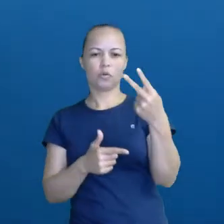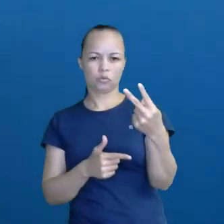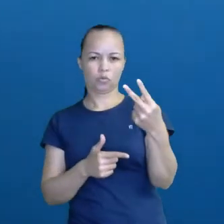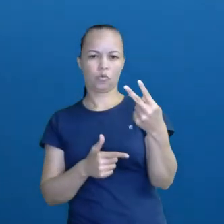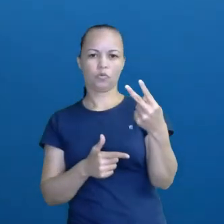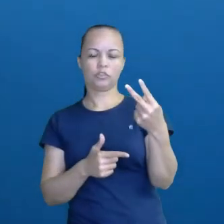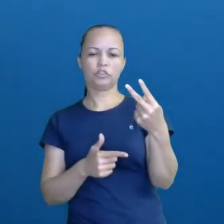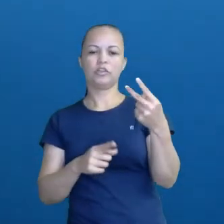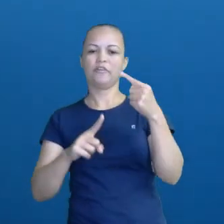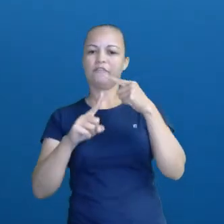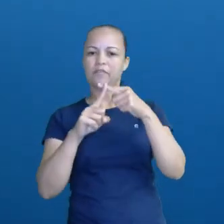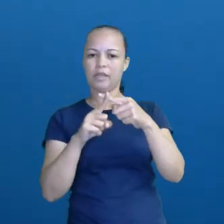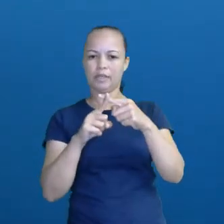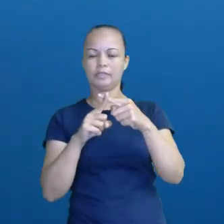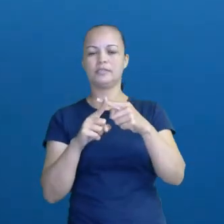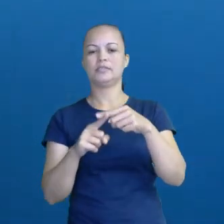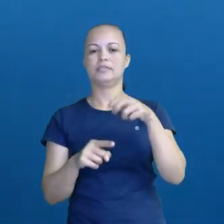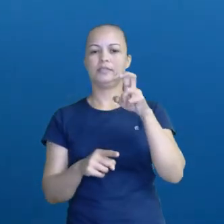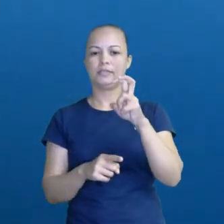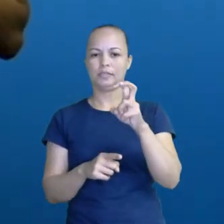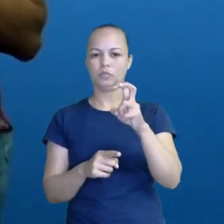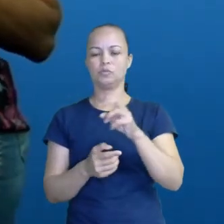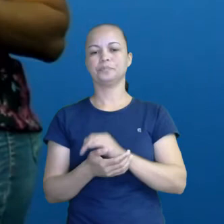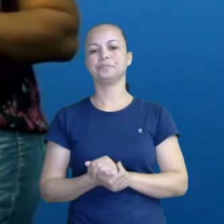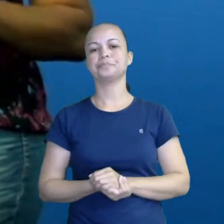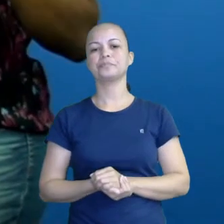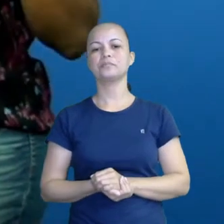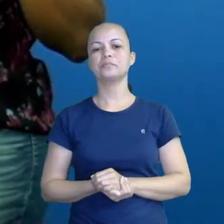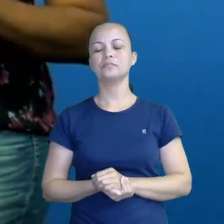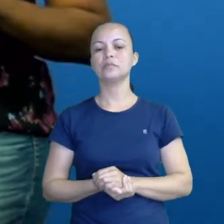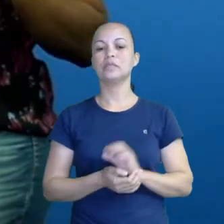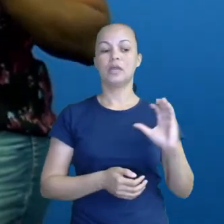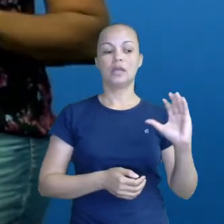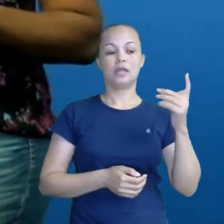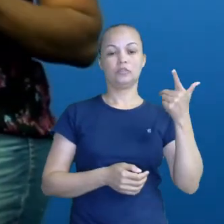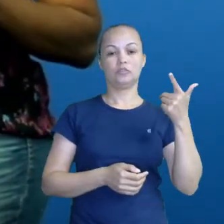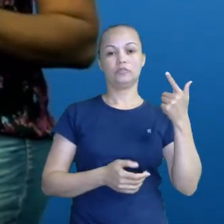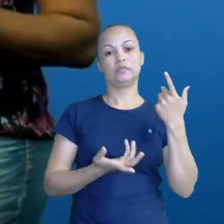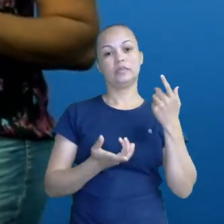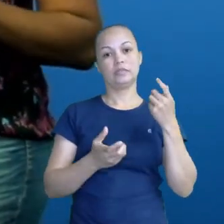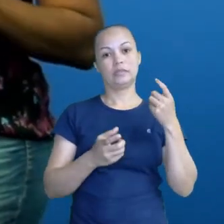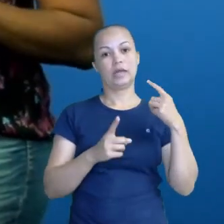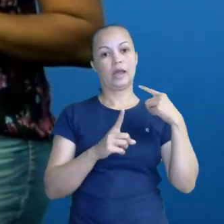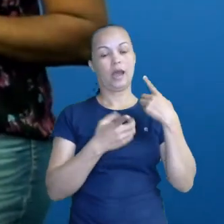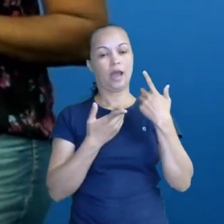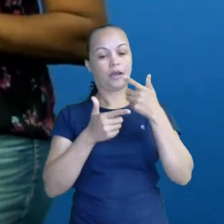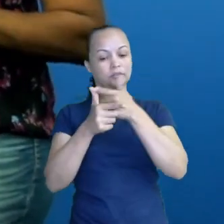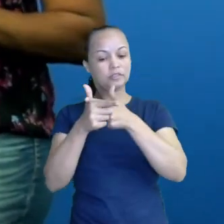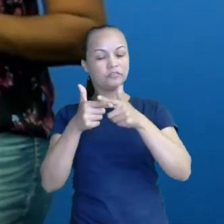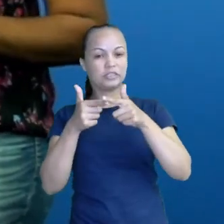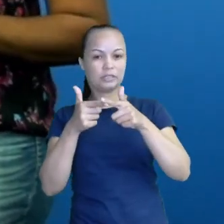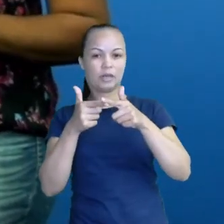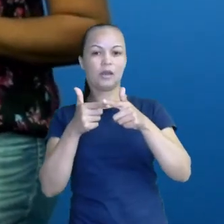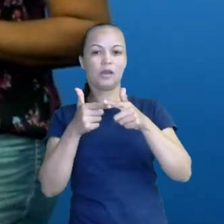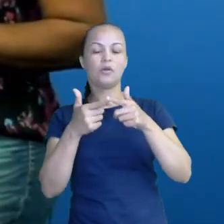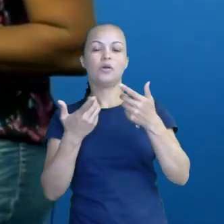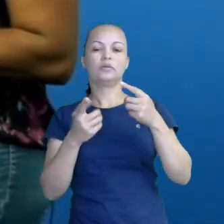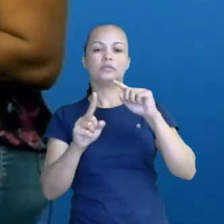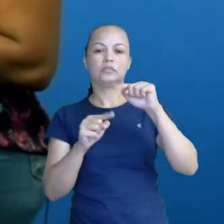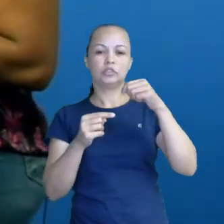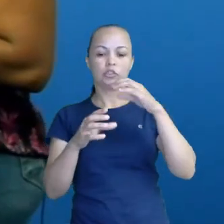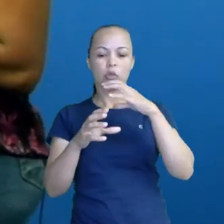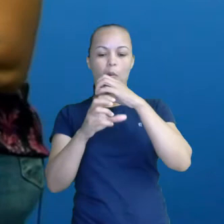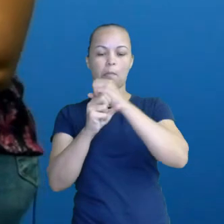vezes 5 a primeiro você vai resolver a promoçãozinha da divisão vai somar e vai